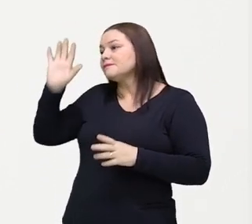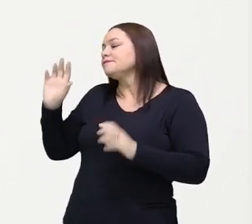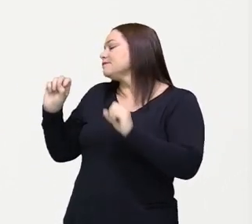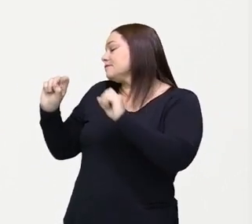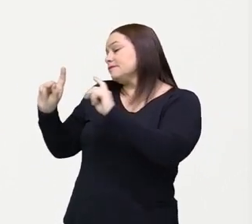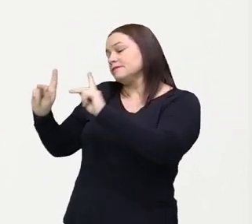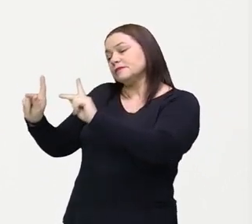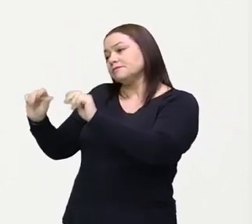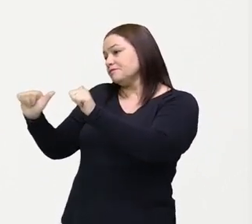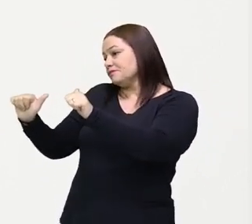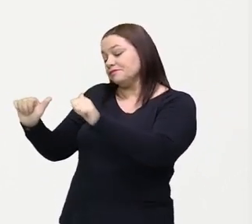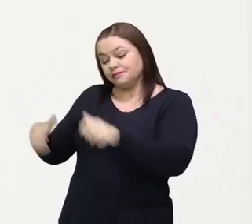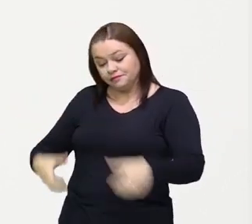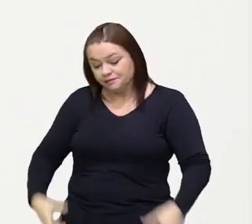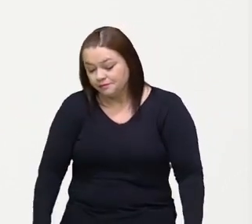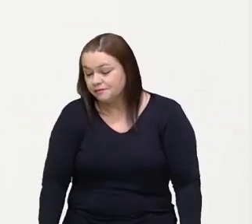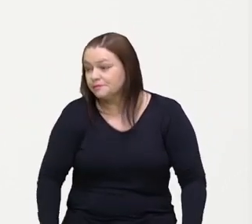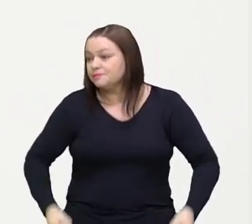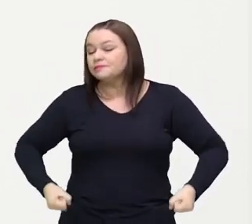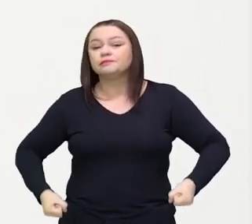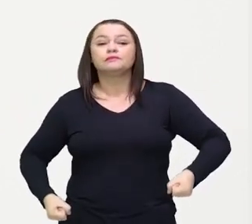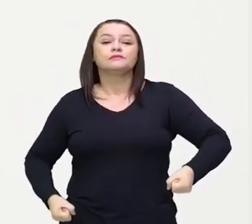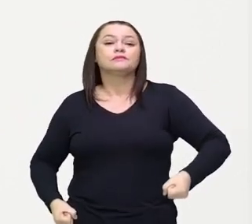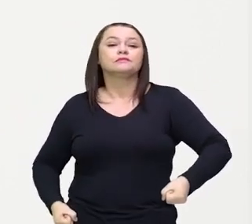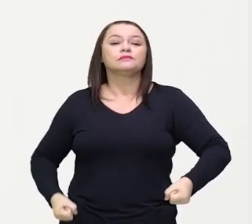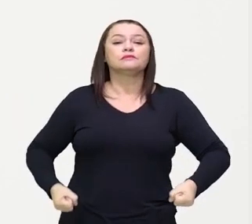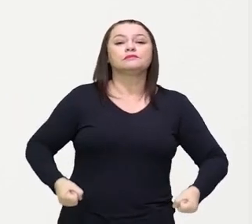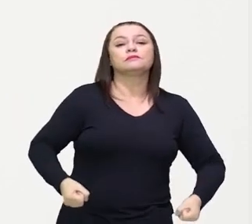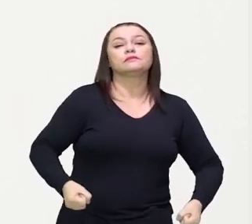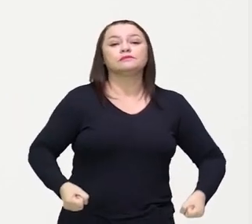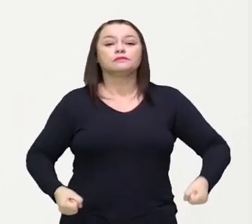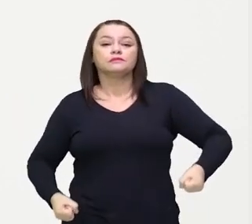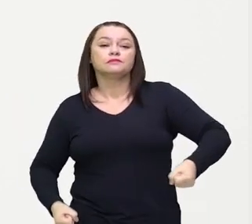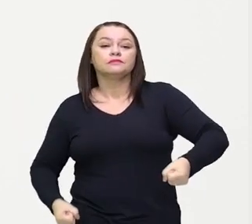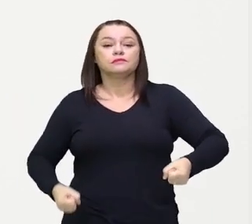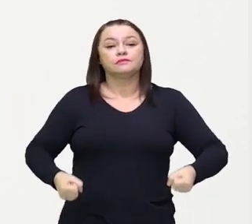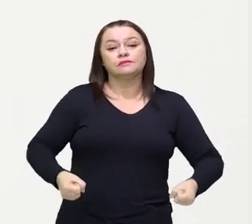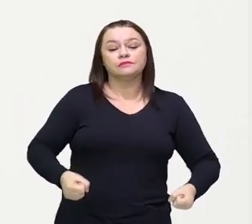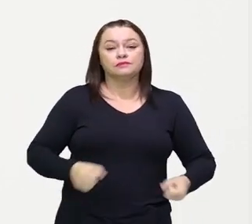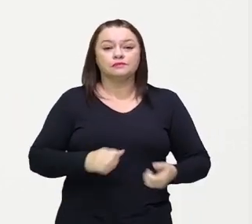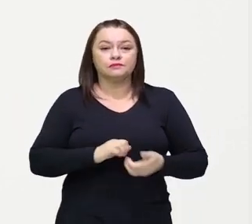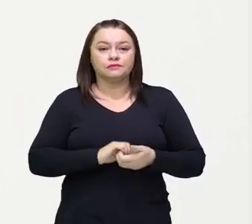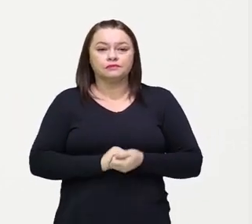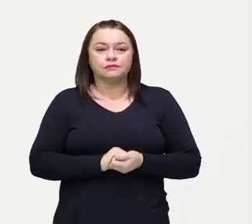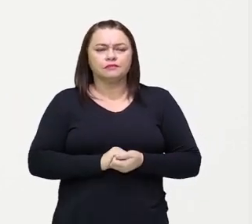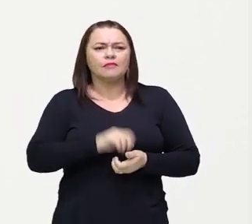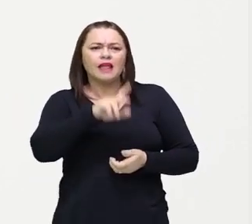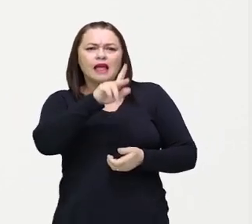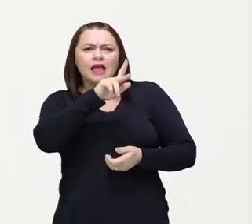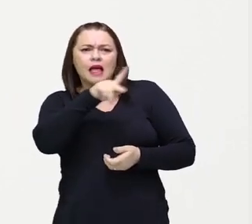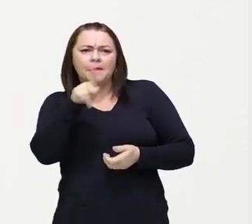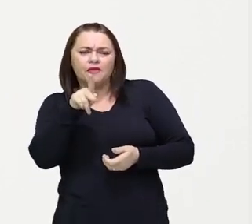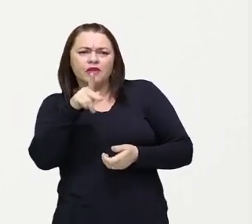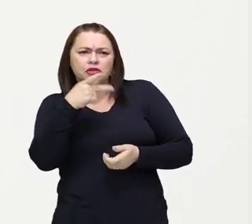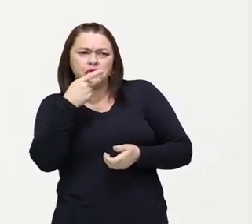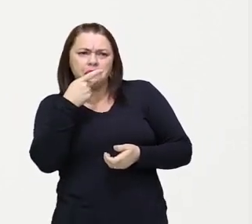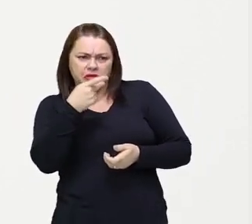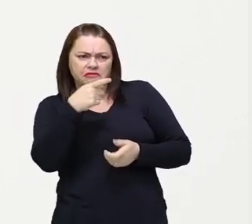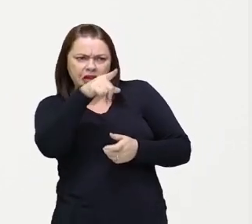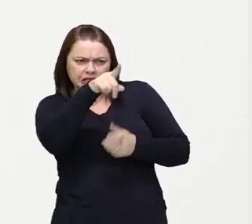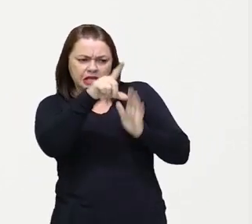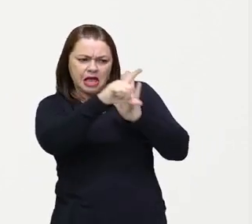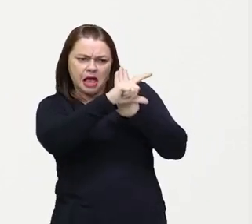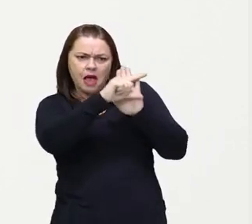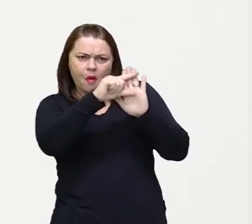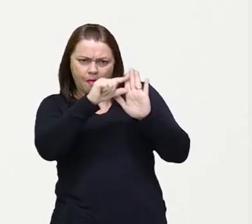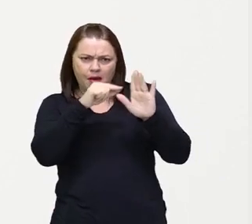cigarra e continuou seu trabalho. Eu posso dizer, professora, que isso aqui é um parágrafo também?